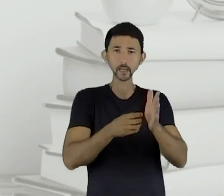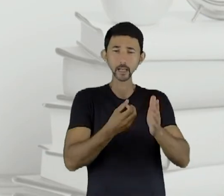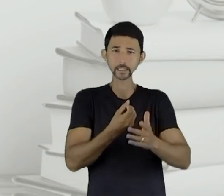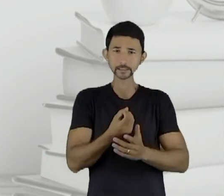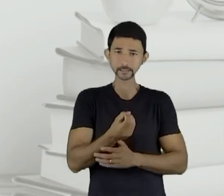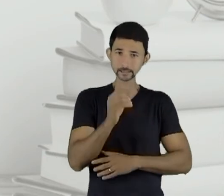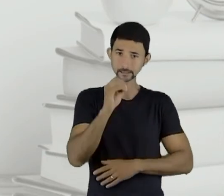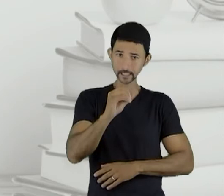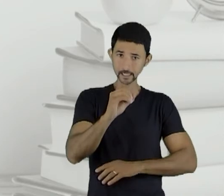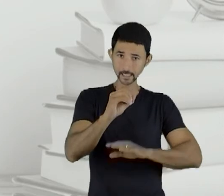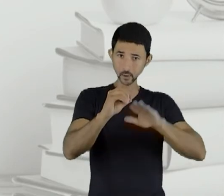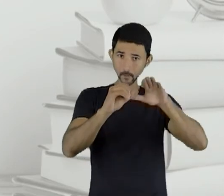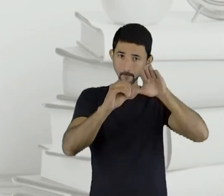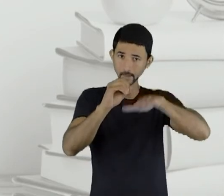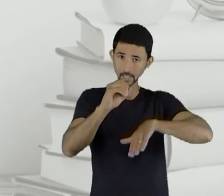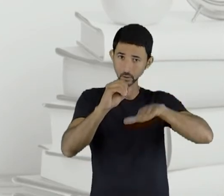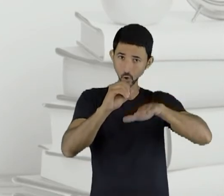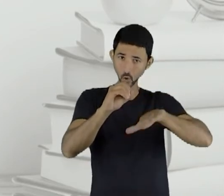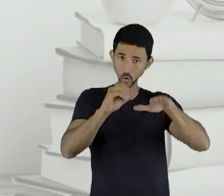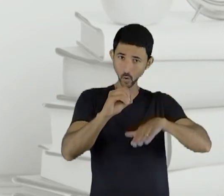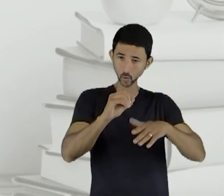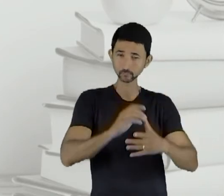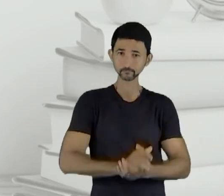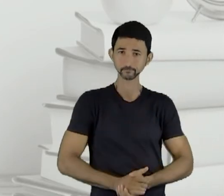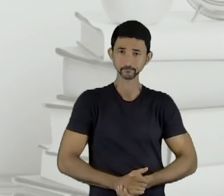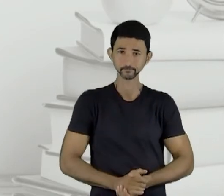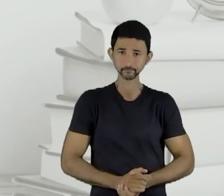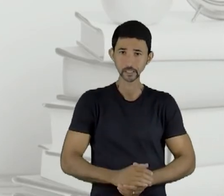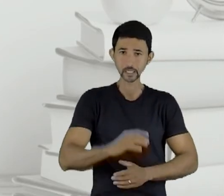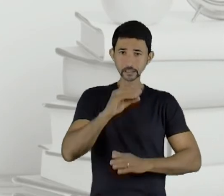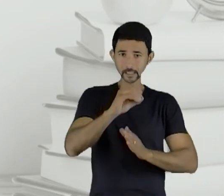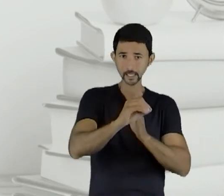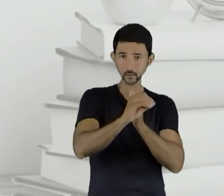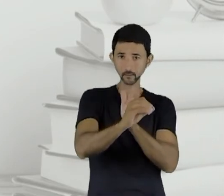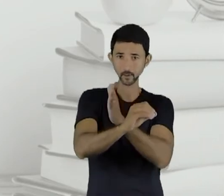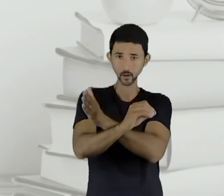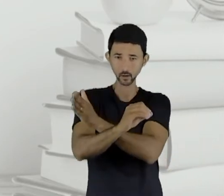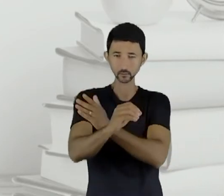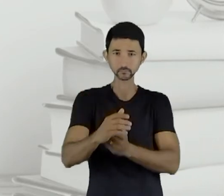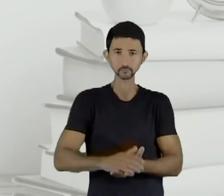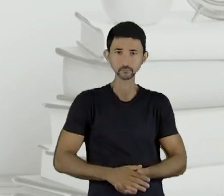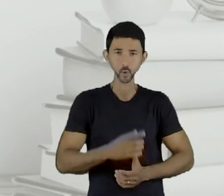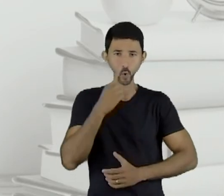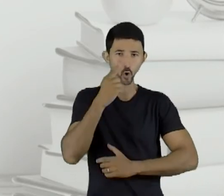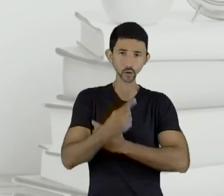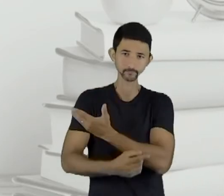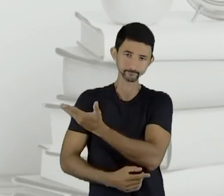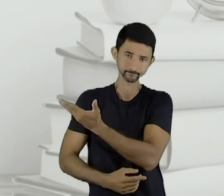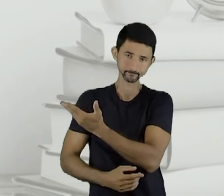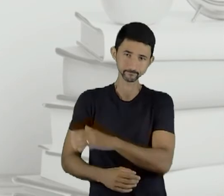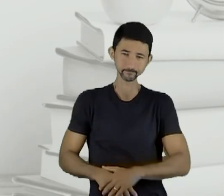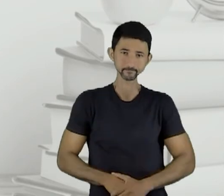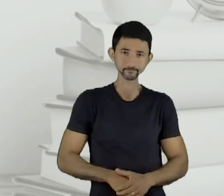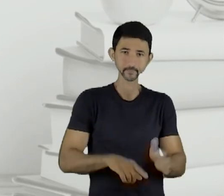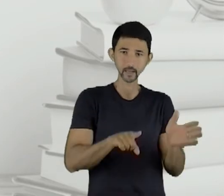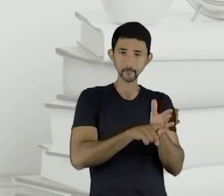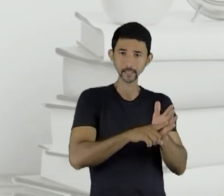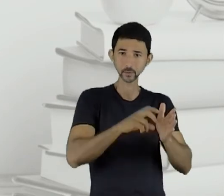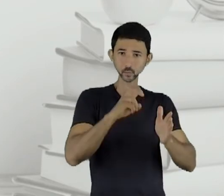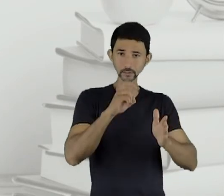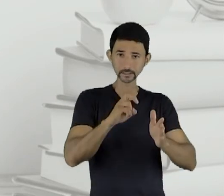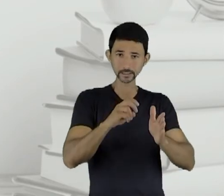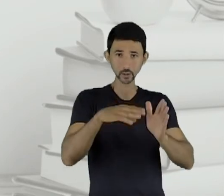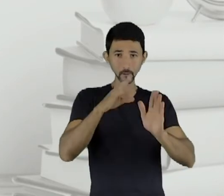que zero. Foi o que a gente acabou de considerar. Vamos a alguns exemplos. Menos 5 é menor que zero.